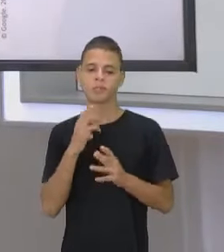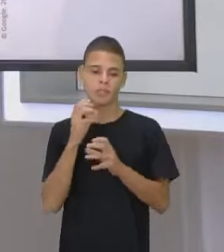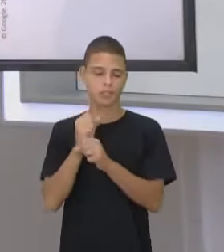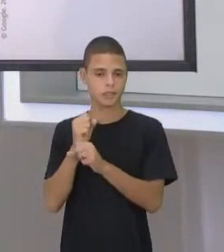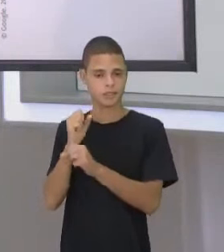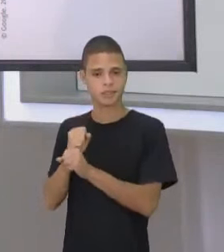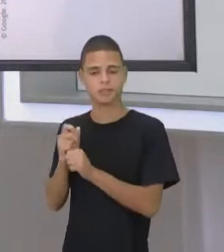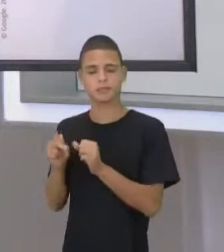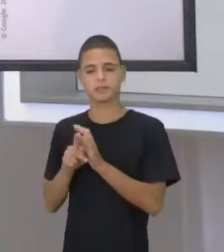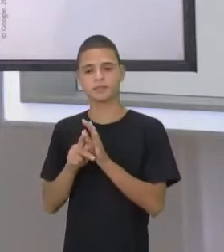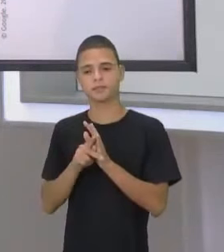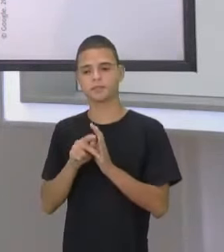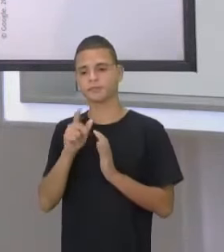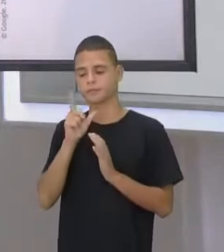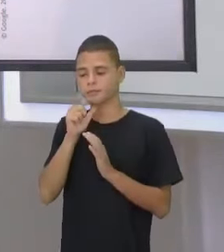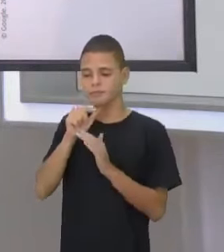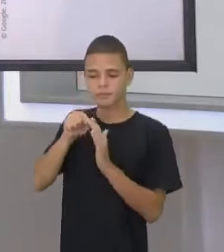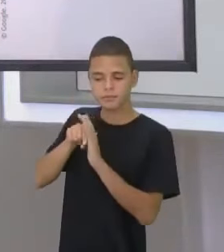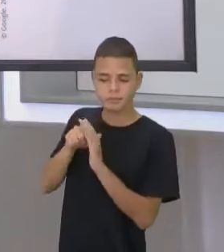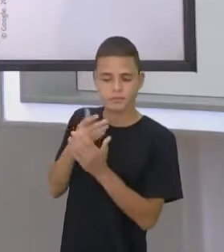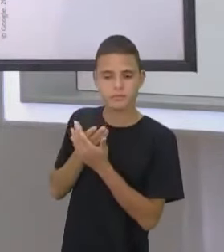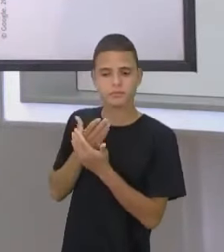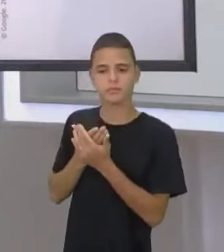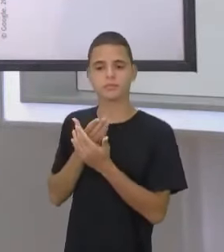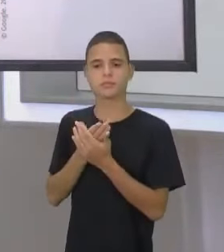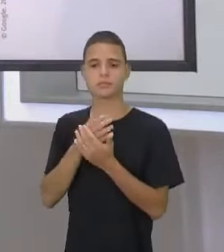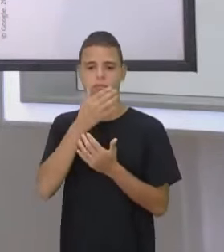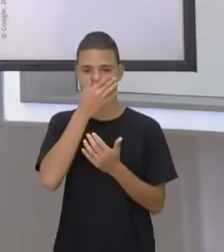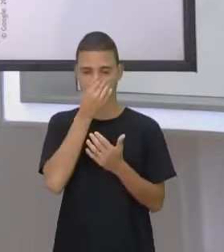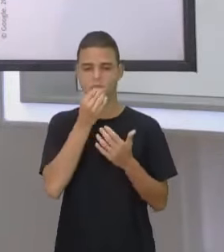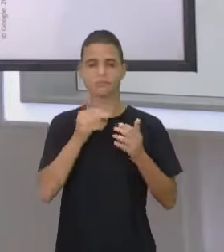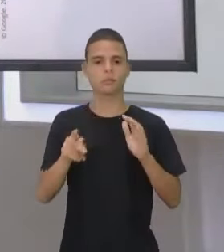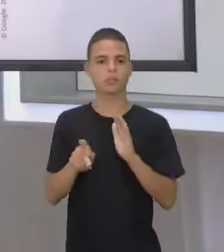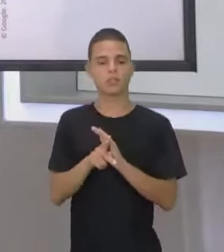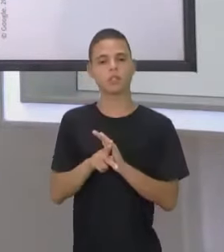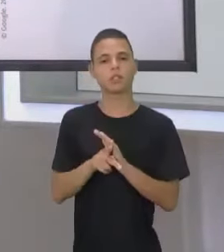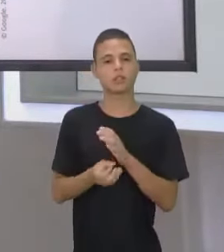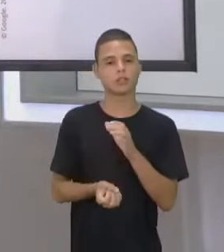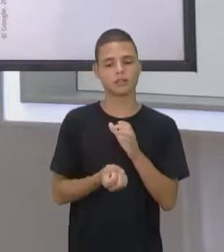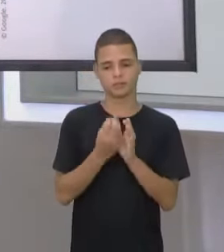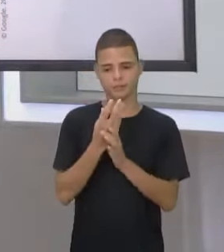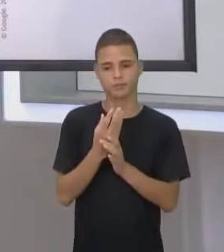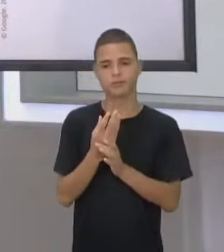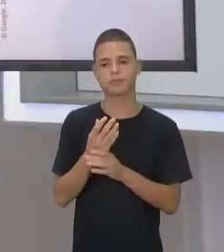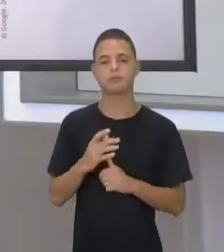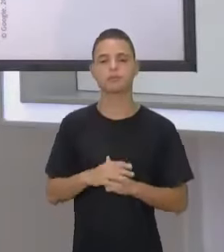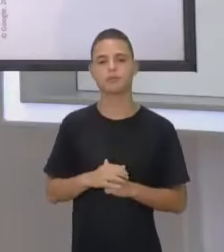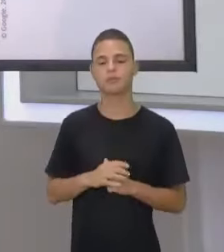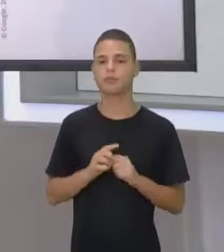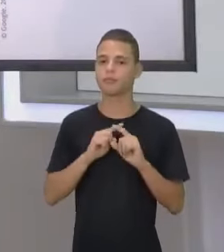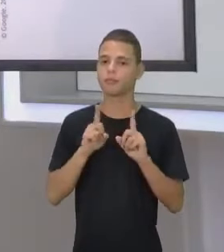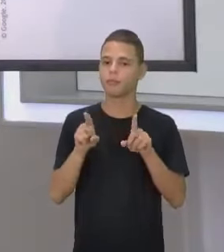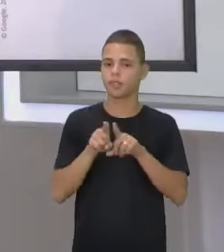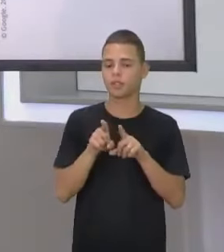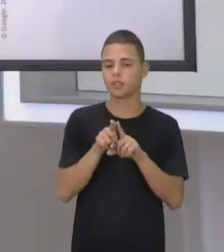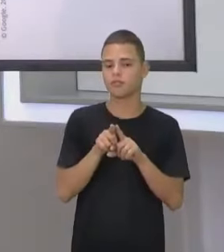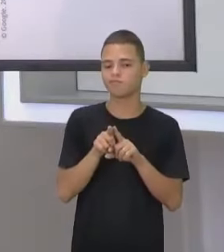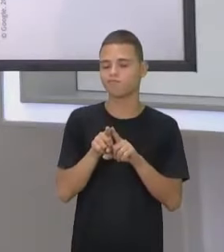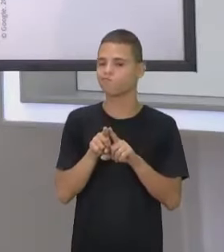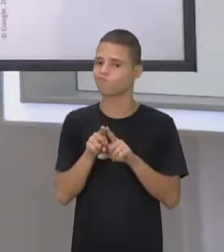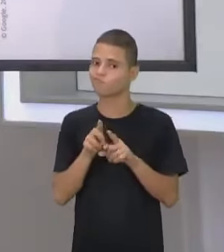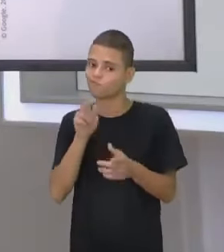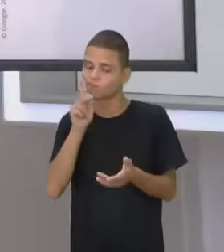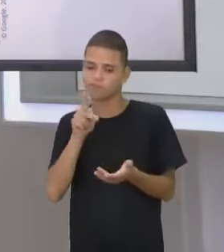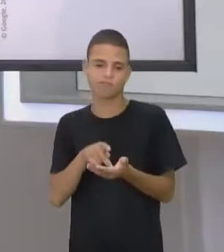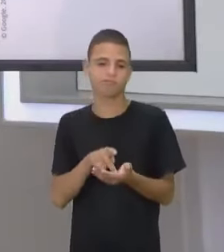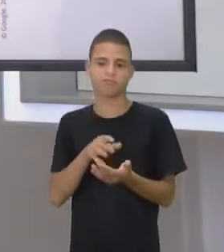gente fala de hidrologia, é um cara que estuda só para fazer a previsão disso. Só que ele também não é infalível. E com